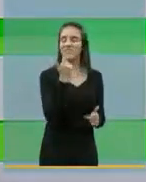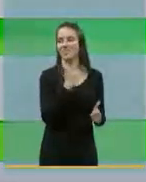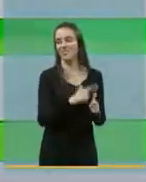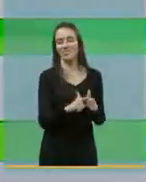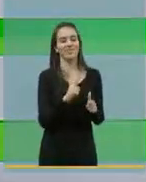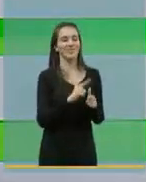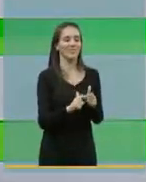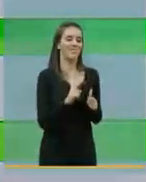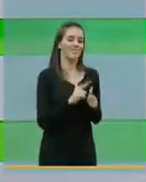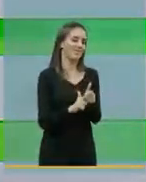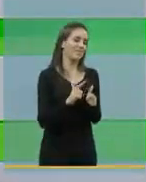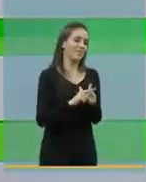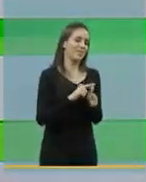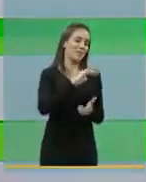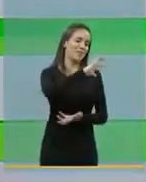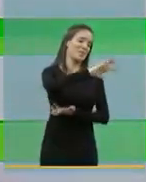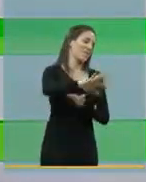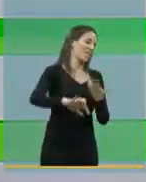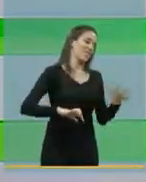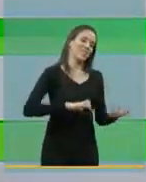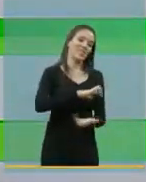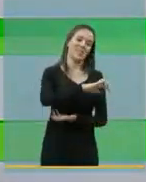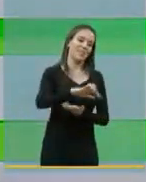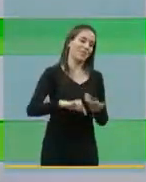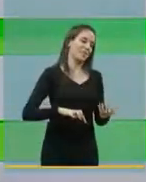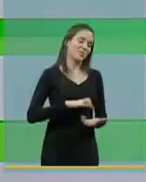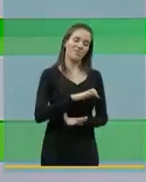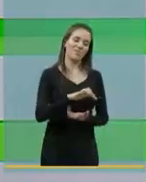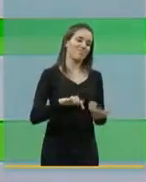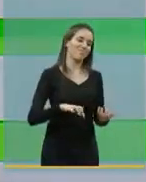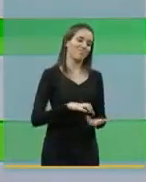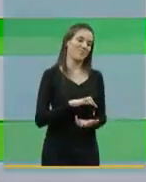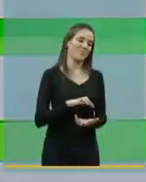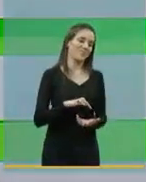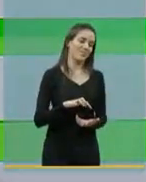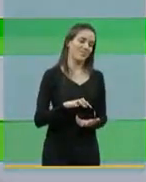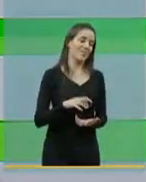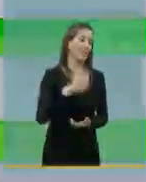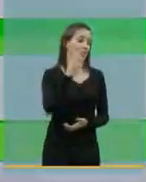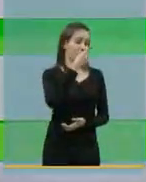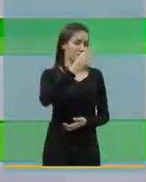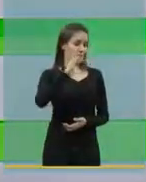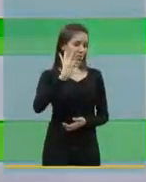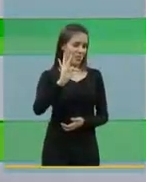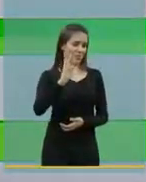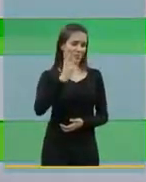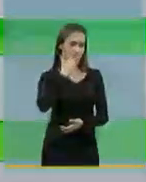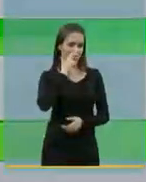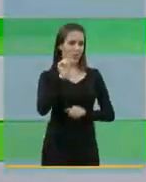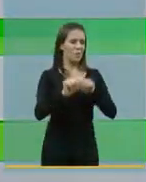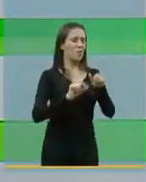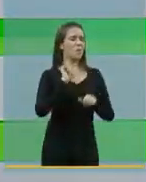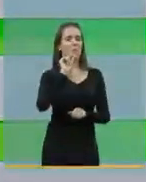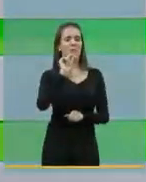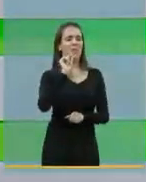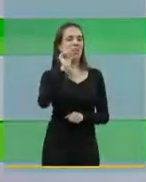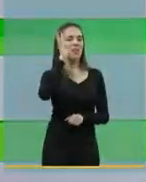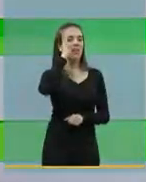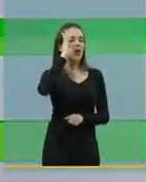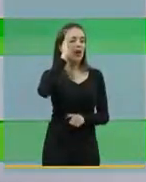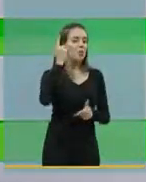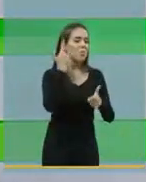o representante do caos o pt se transformou na filosofia do